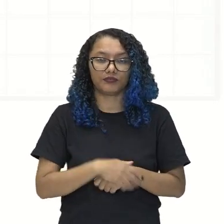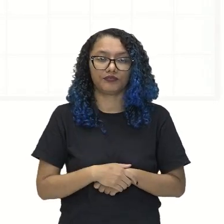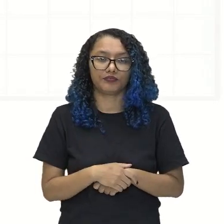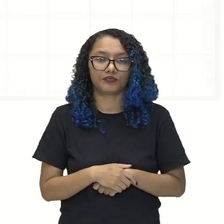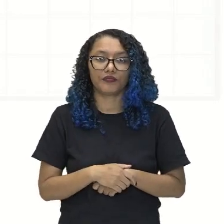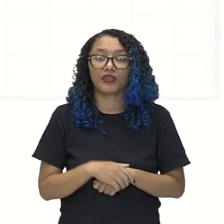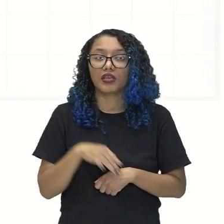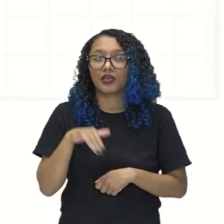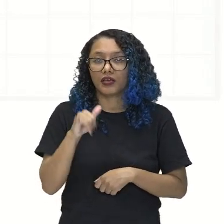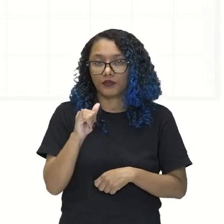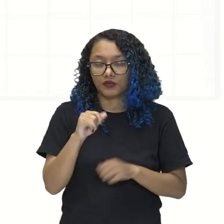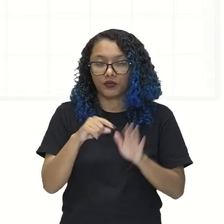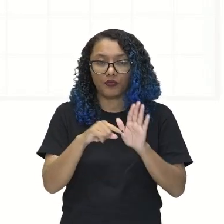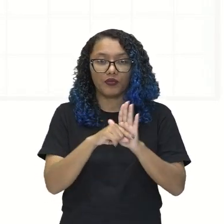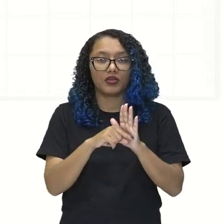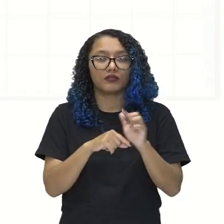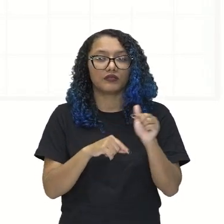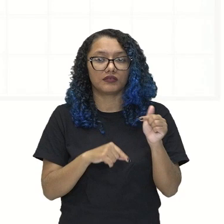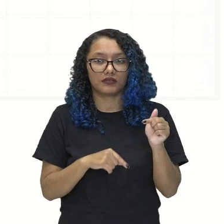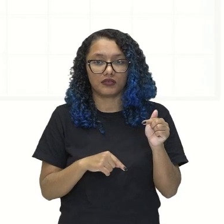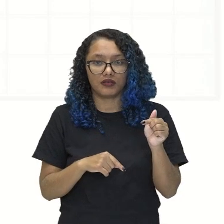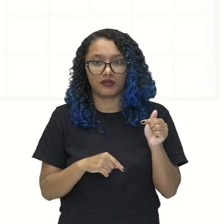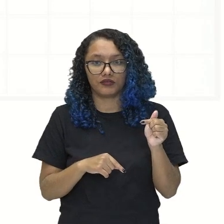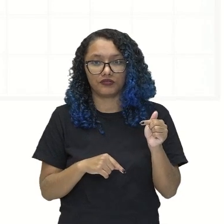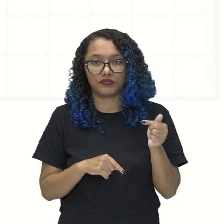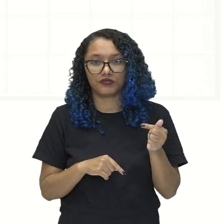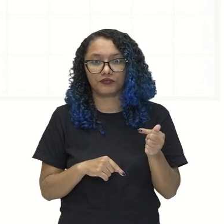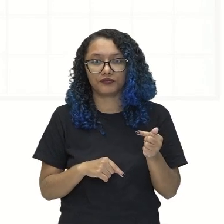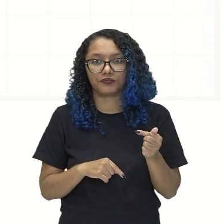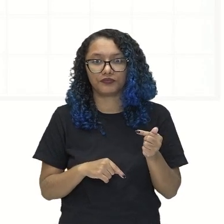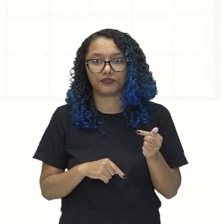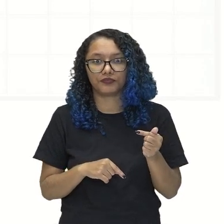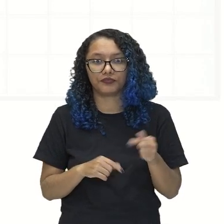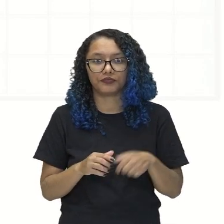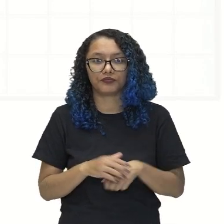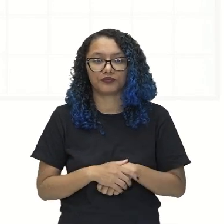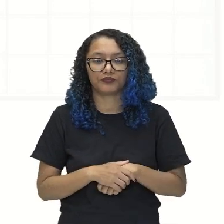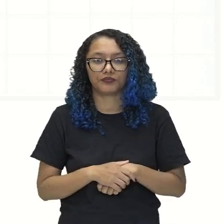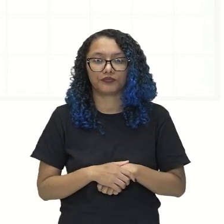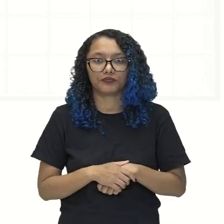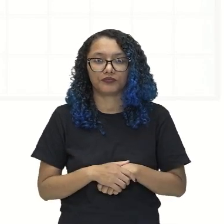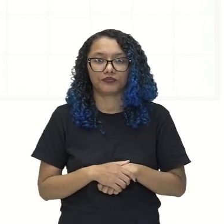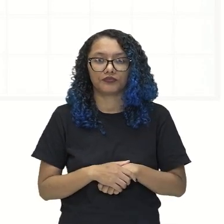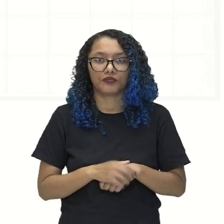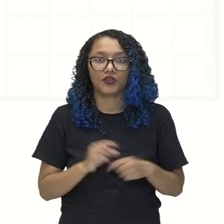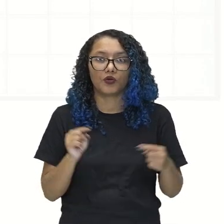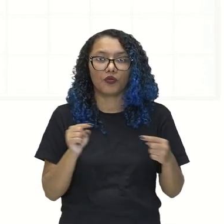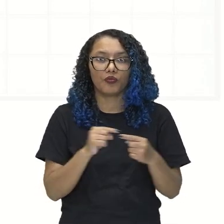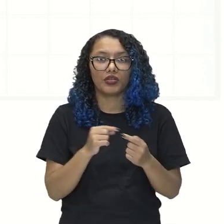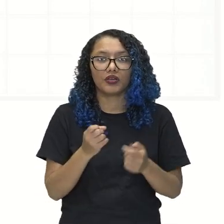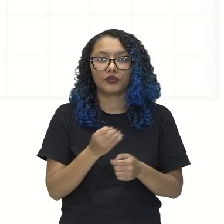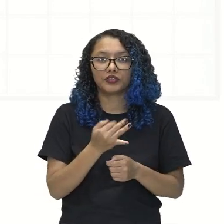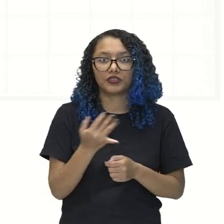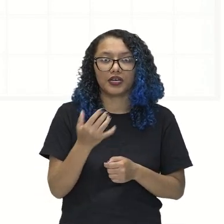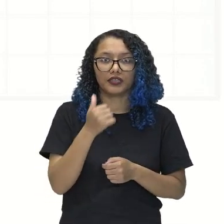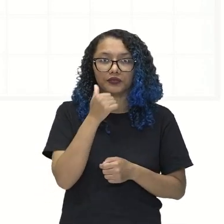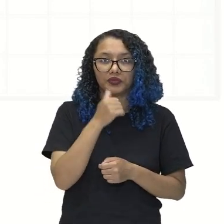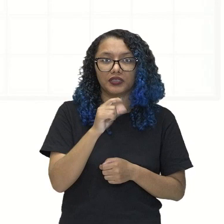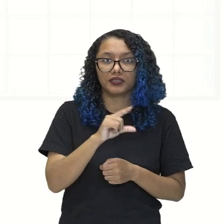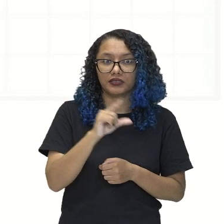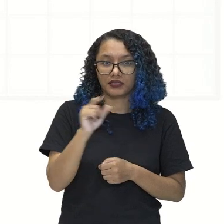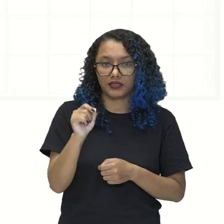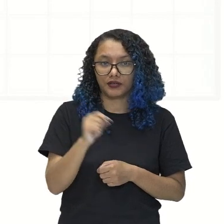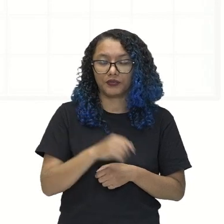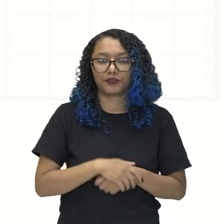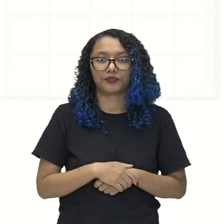y menos 7, que é a situação quando 7 meninas saíram, o dobro, olha só.